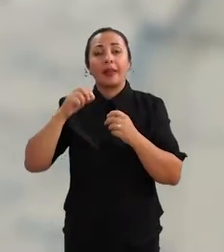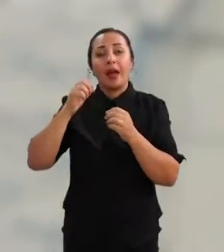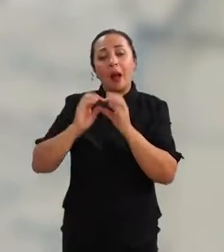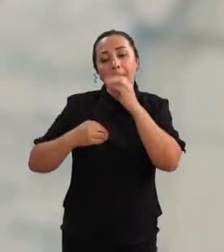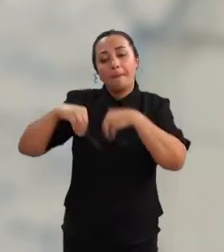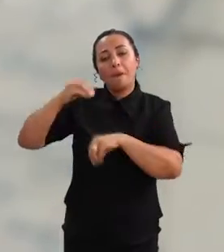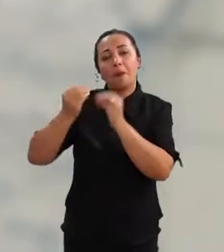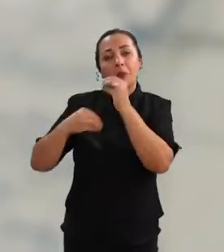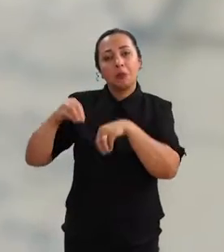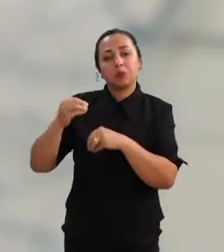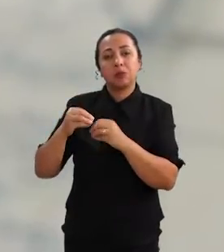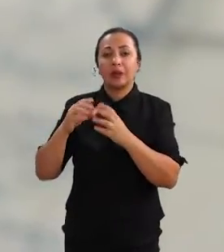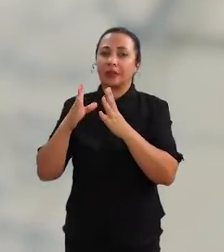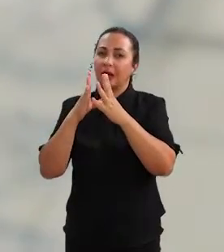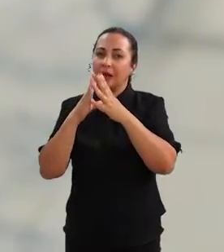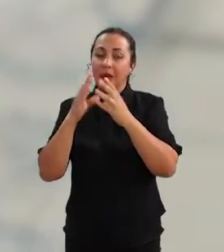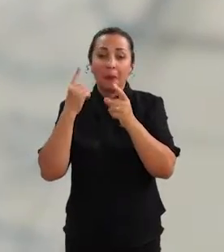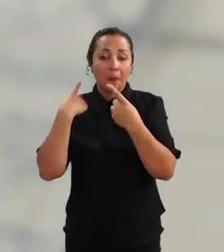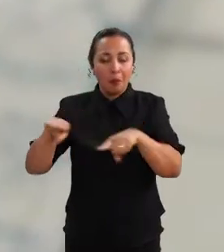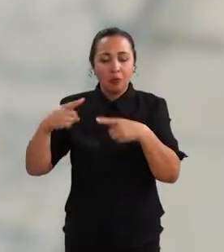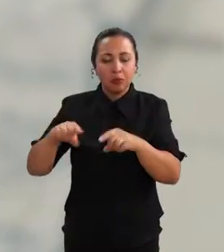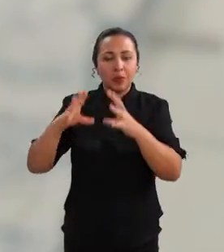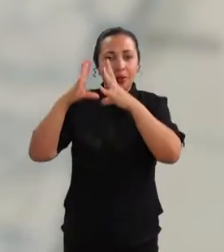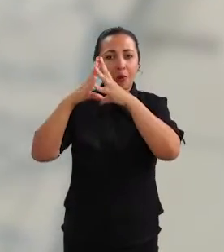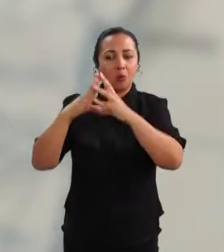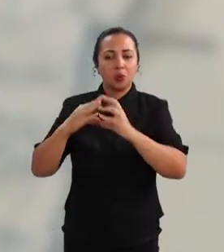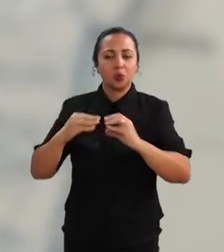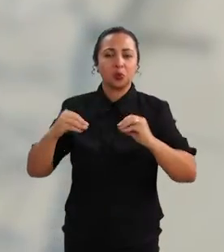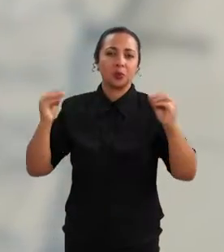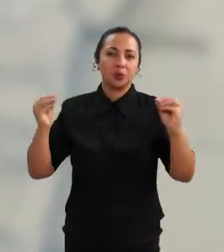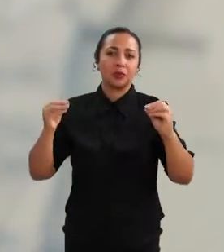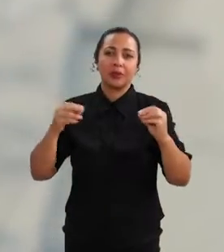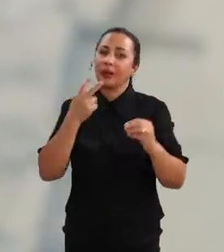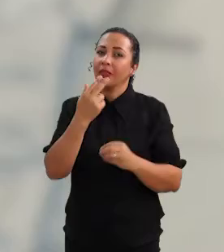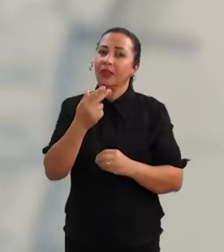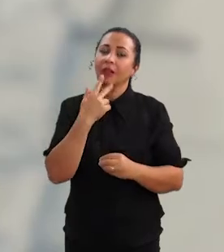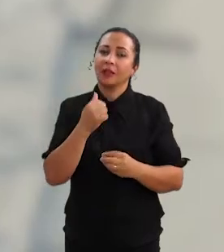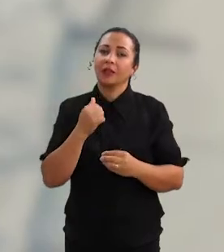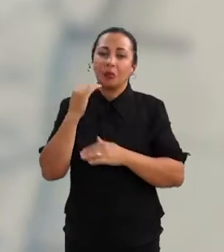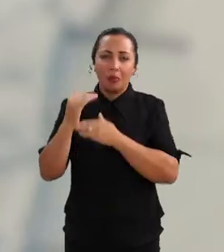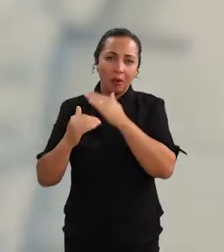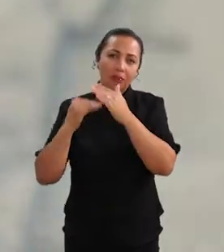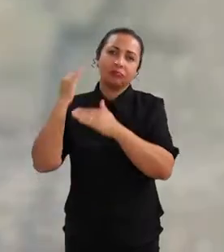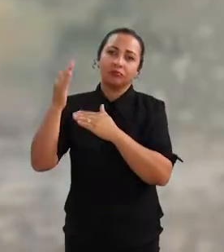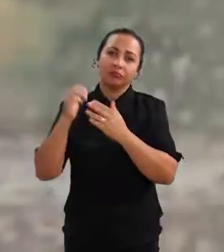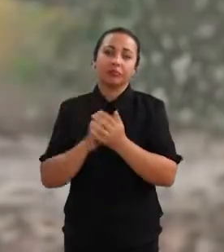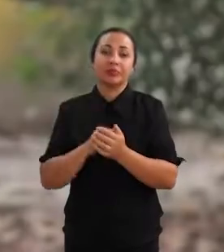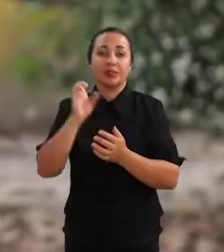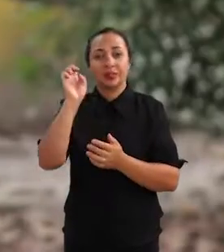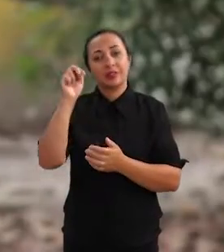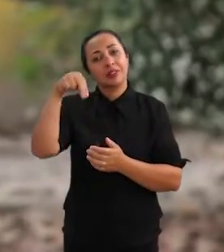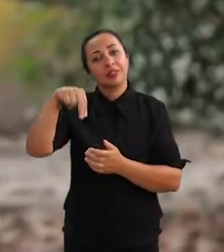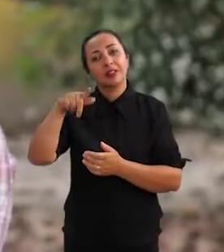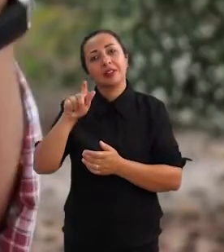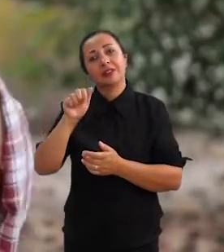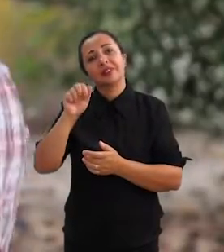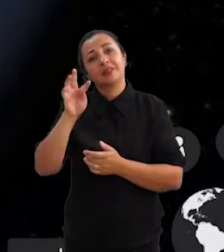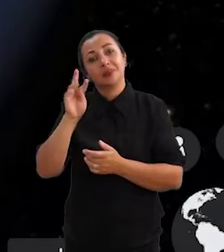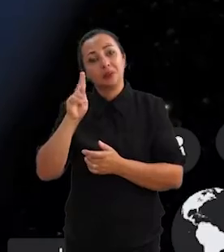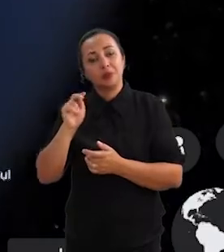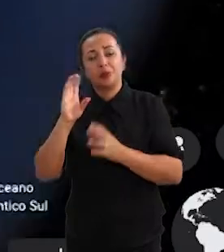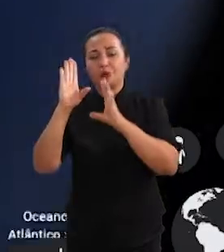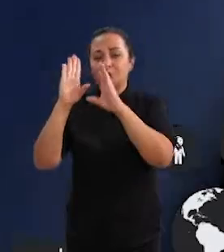isso provocou uma diluição, né, do Nhangatu, progressiva. Então o Nhangatu foi